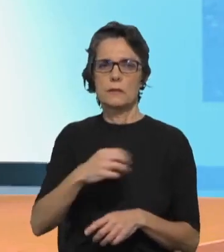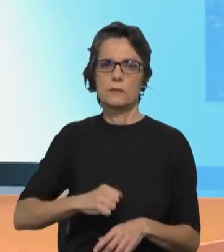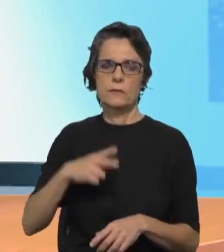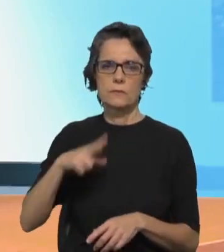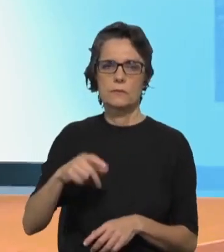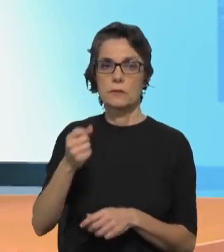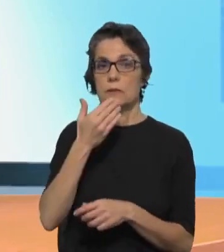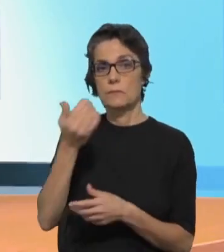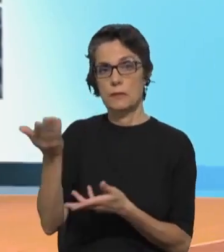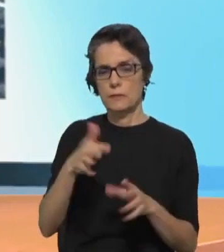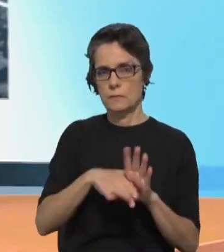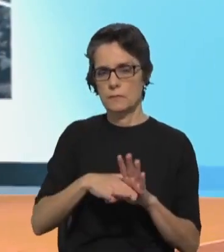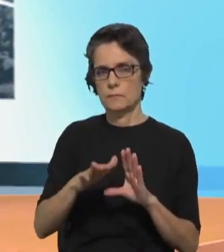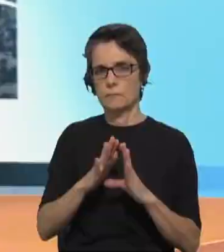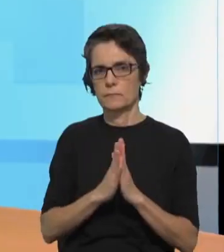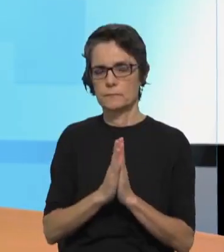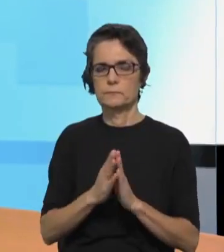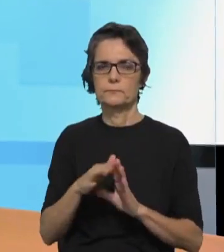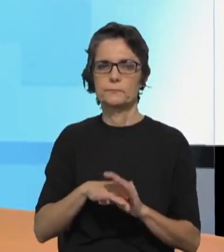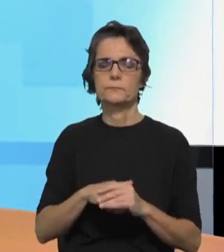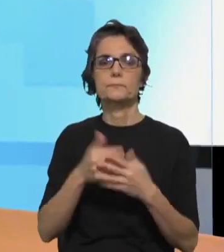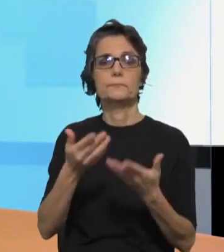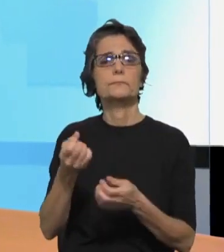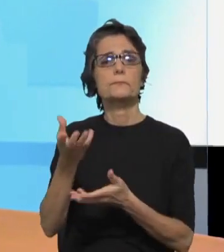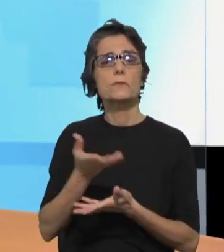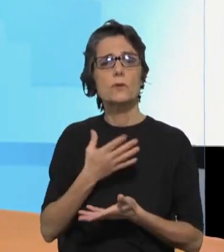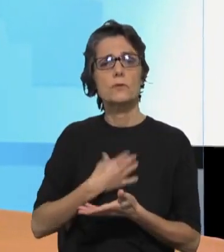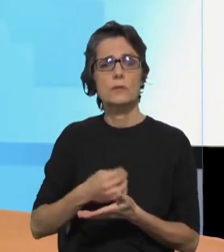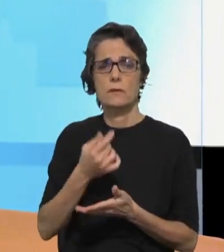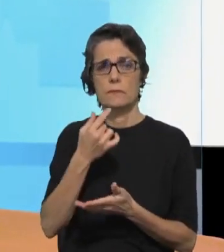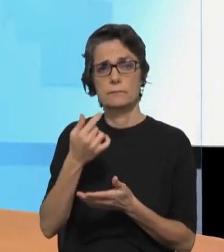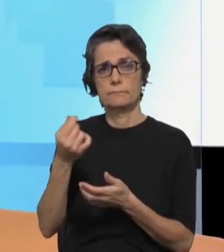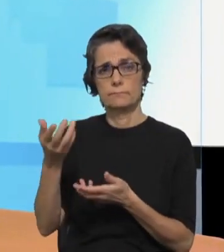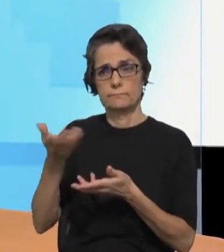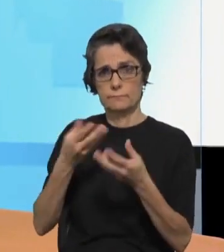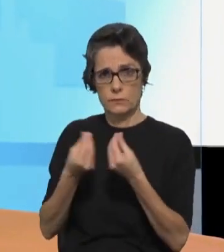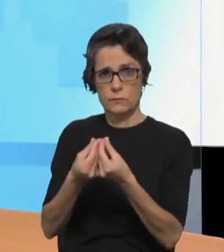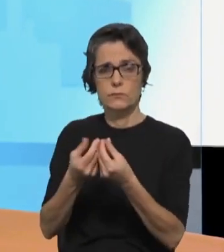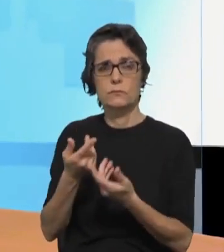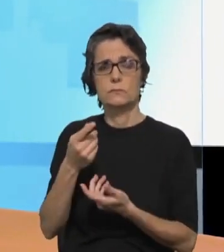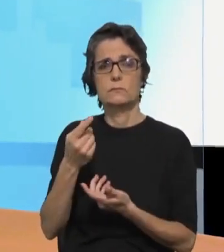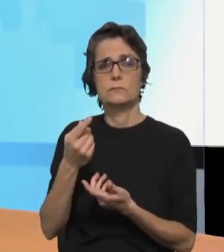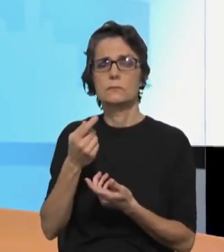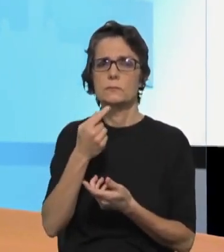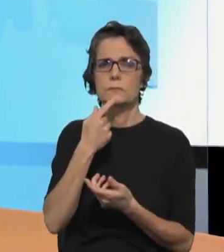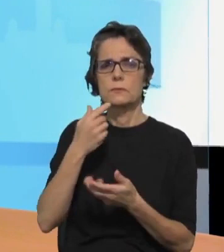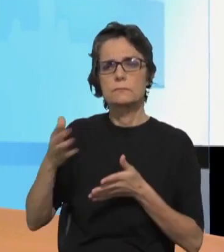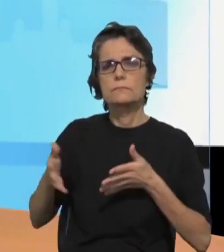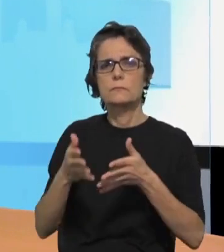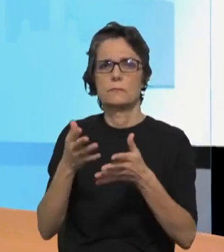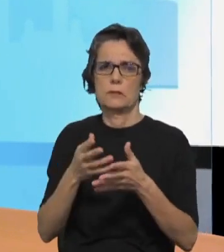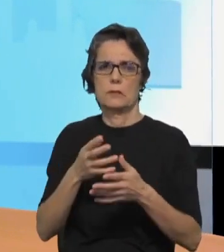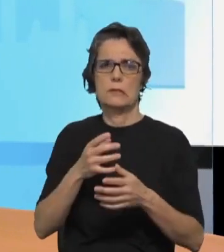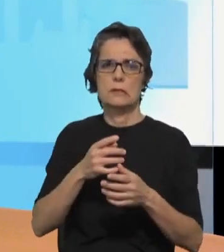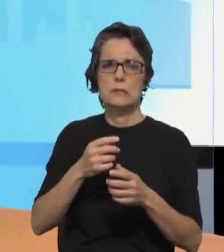nossa companhia. Convidava-o a fazer, ainda que brevemente, este caminho que nos levou da censura, da falta de